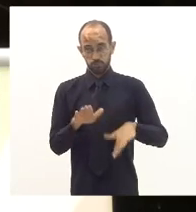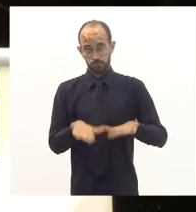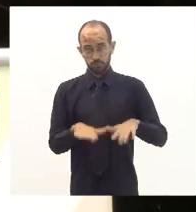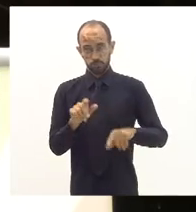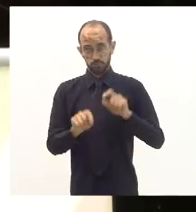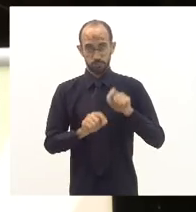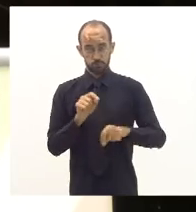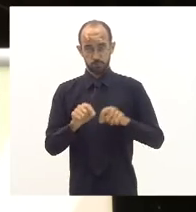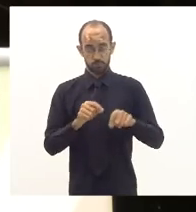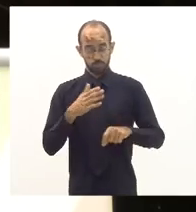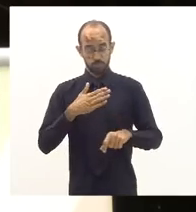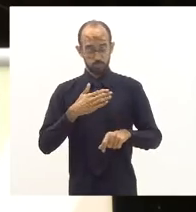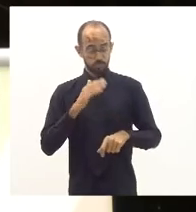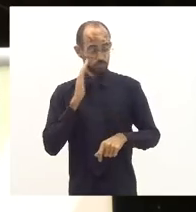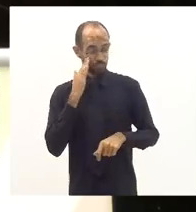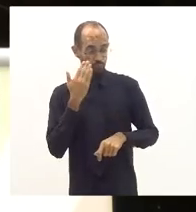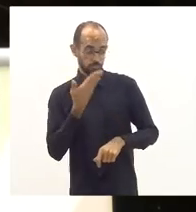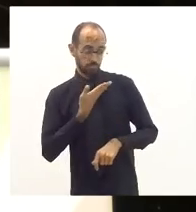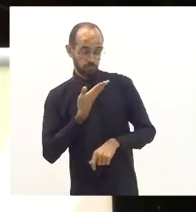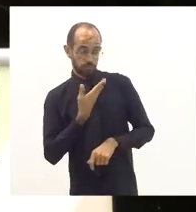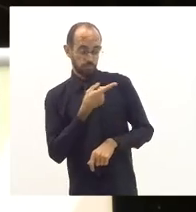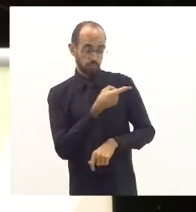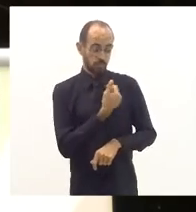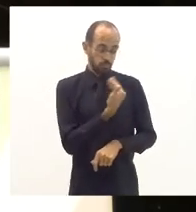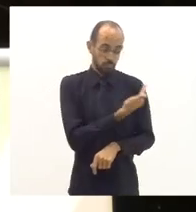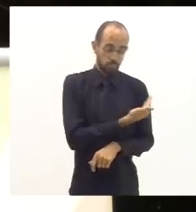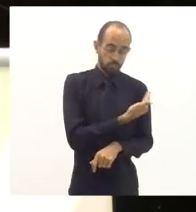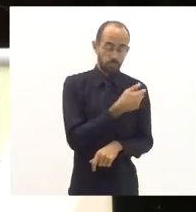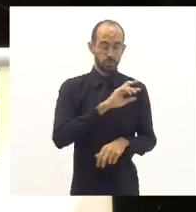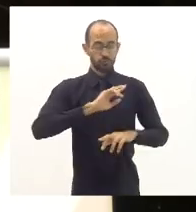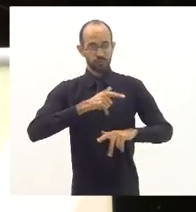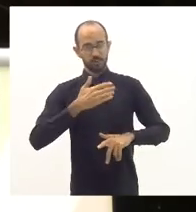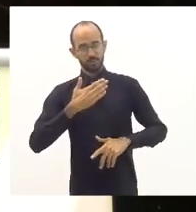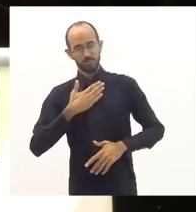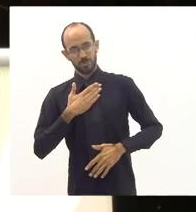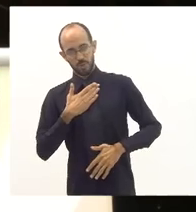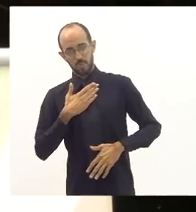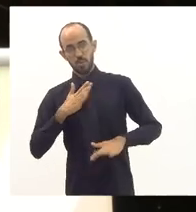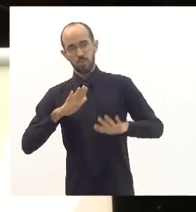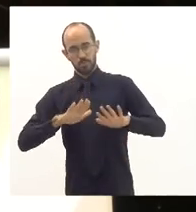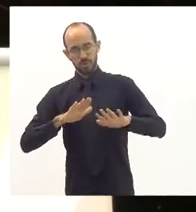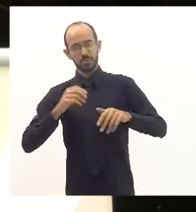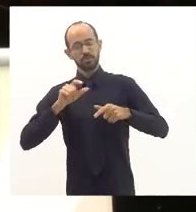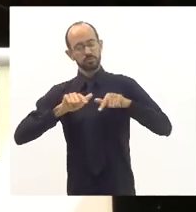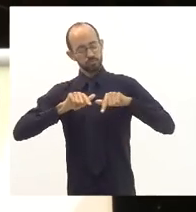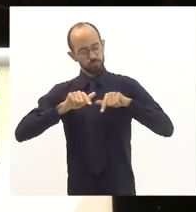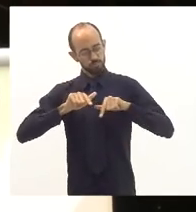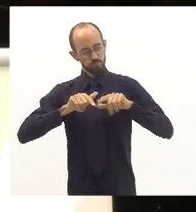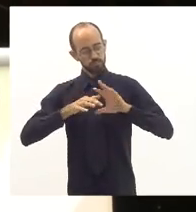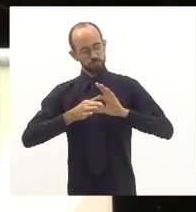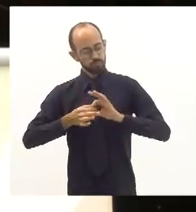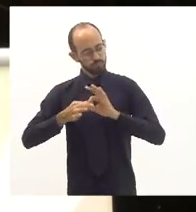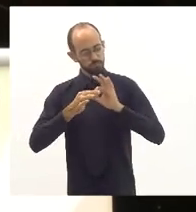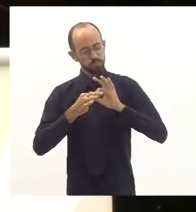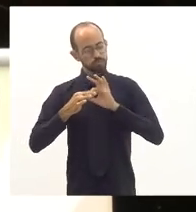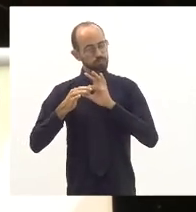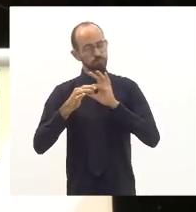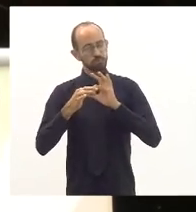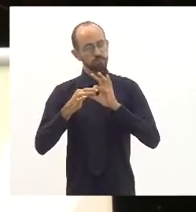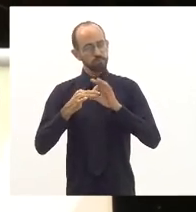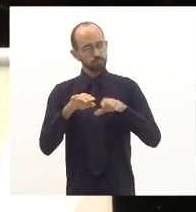o entendimento de um colega é diferente do outro. Mas nós trabalhamos para unificar esse pensamento